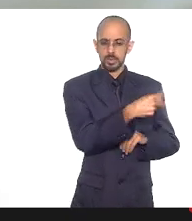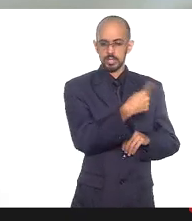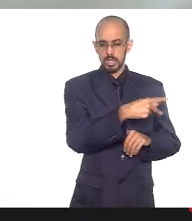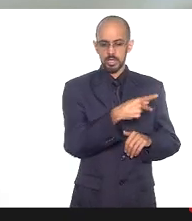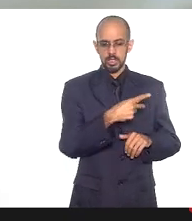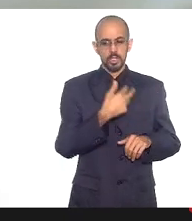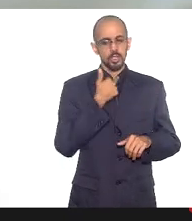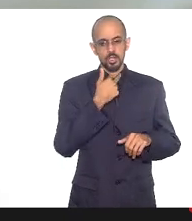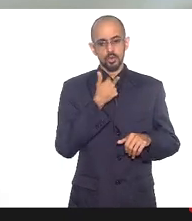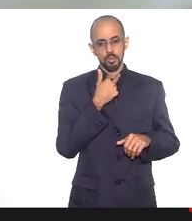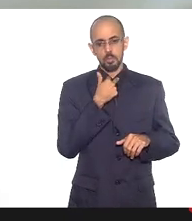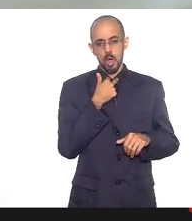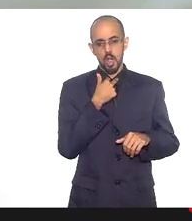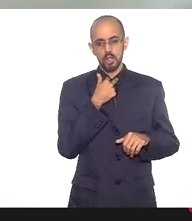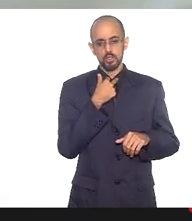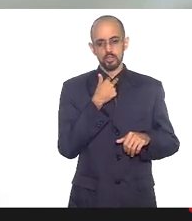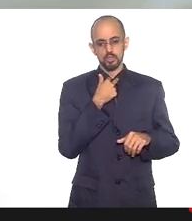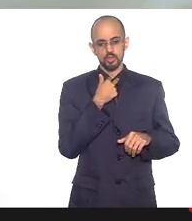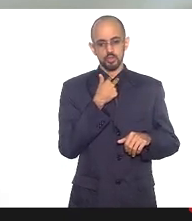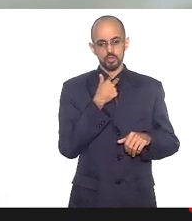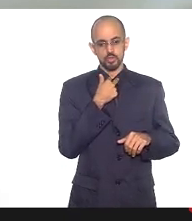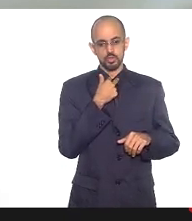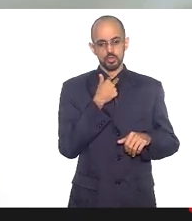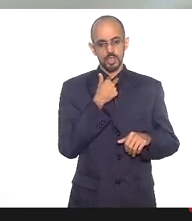do Rio de Janeiro,